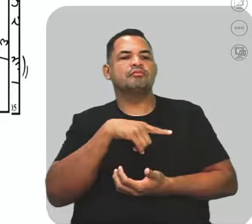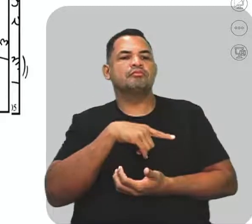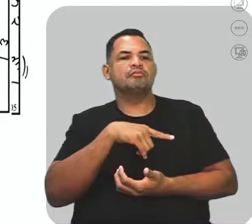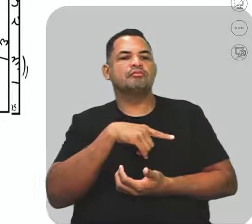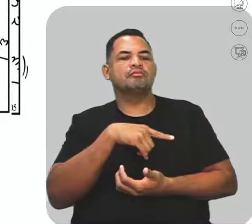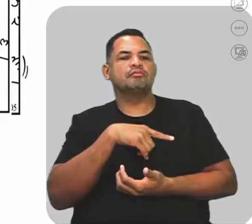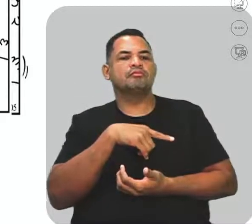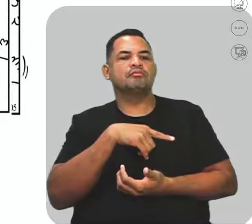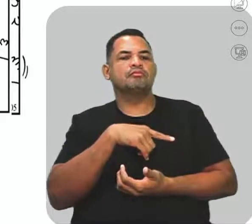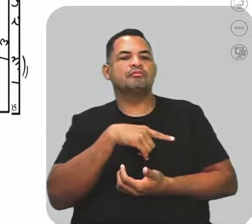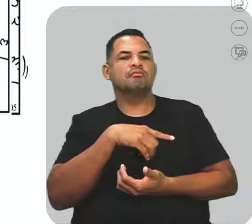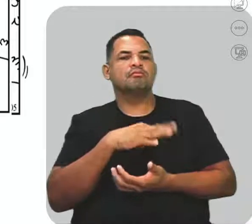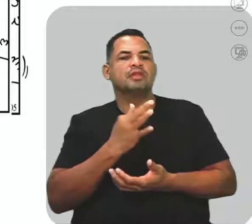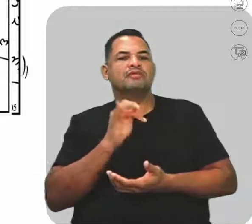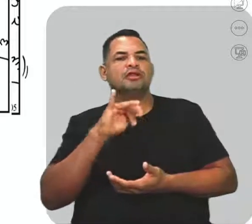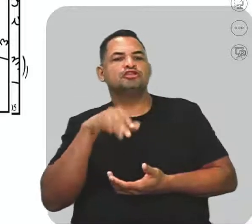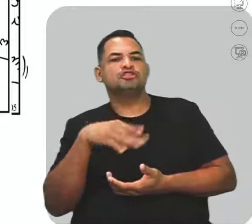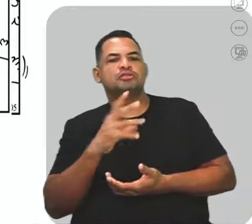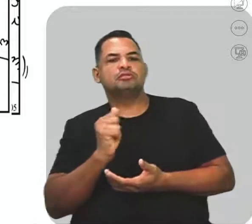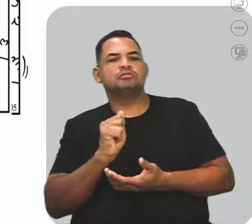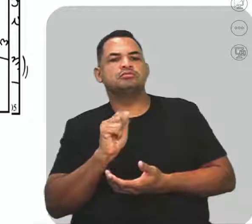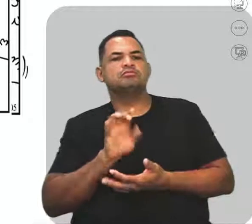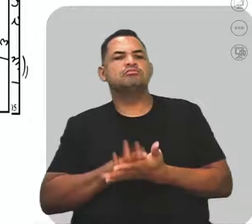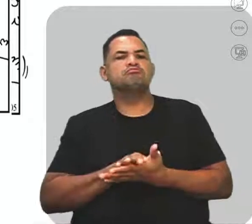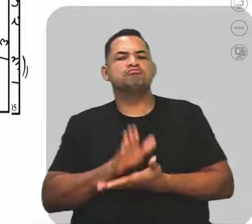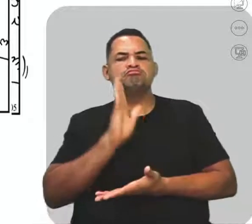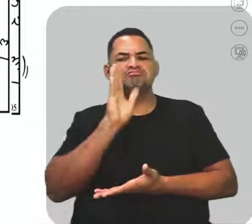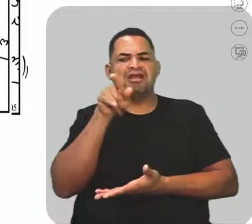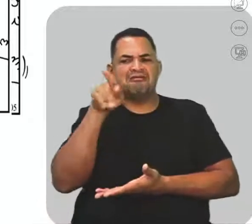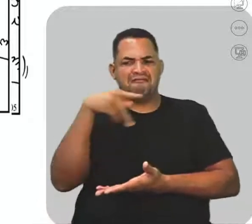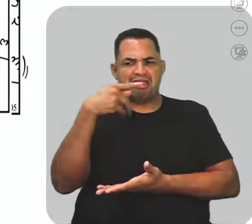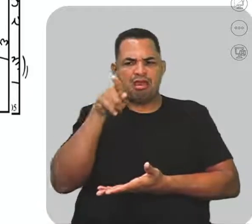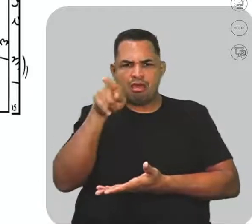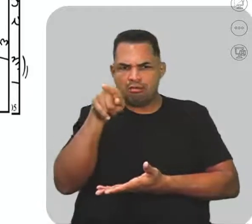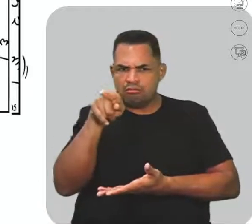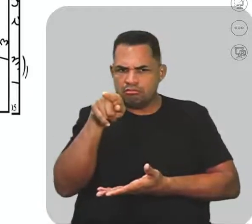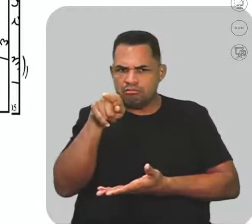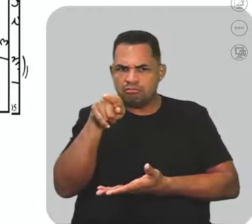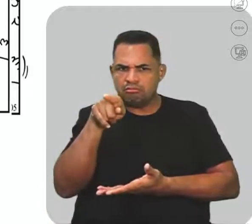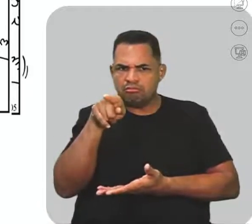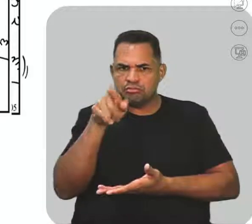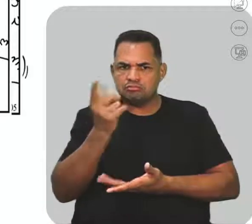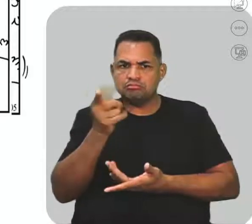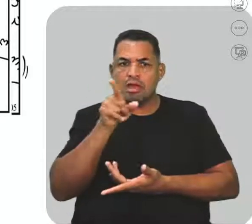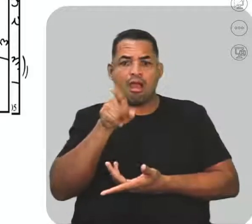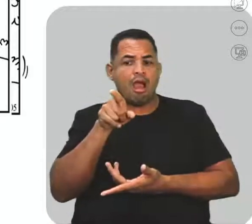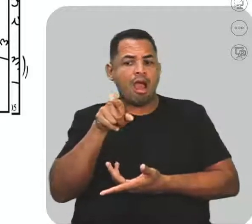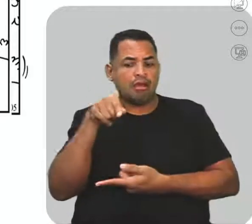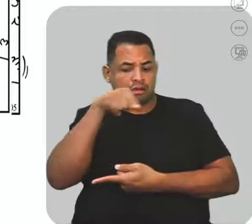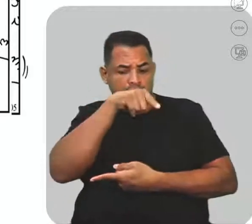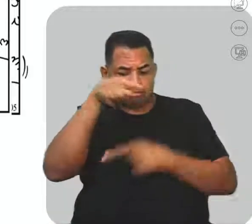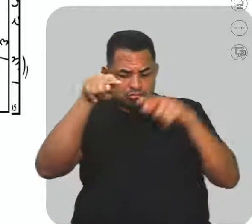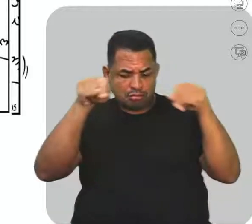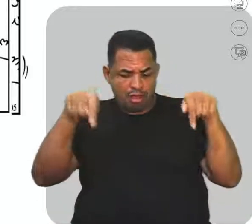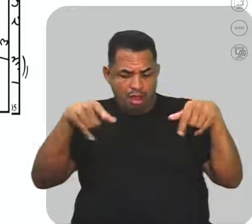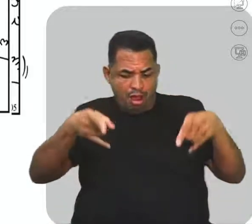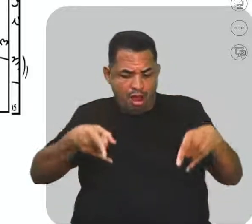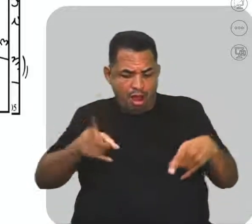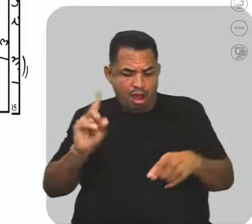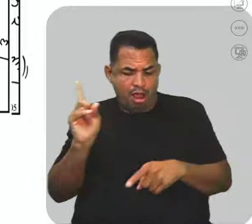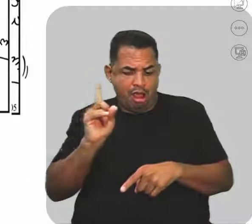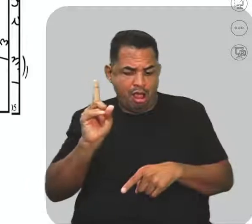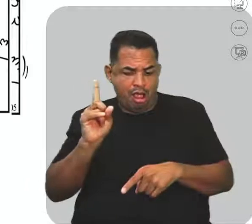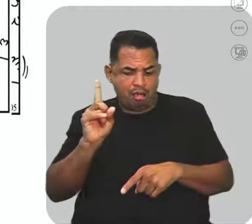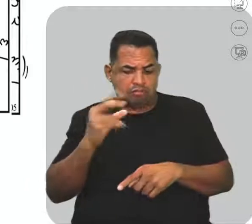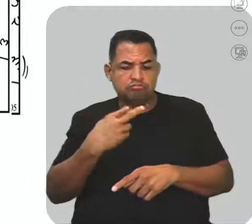aqui franjinha. Já falei para você, lugar de cachorro dormir é